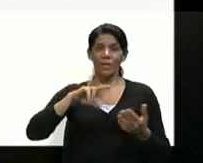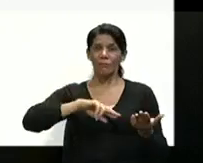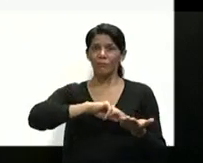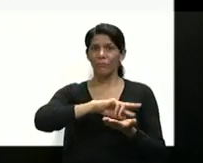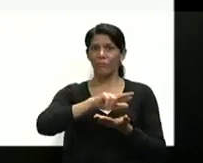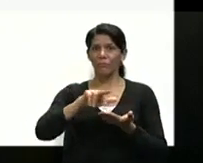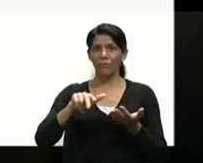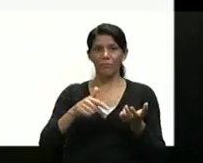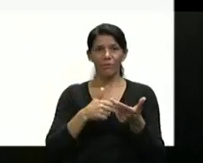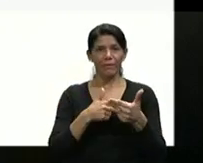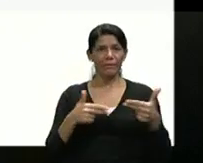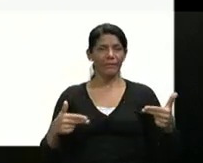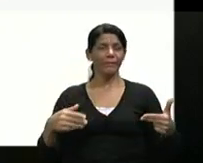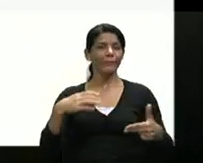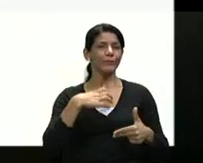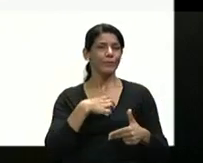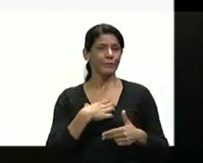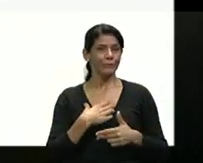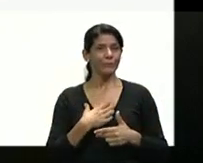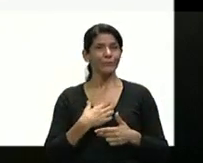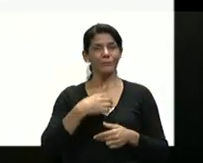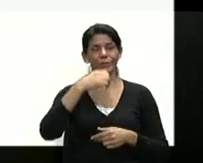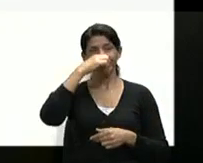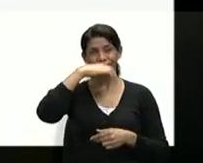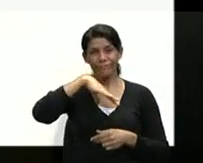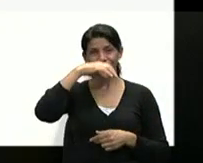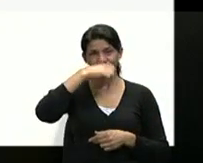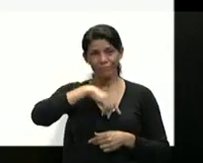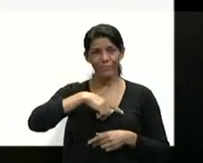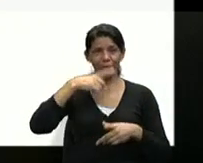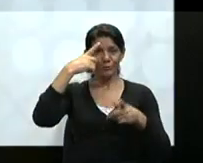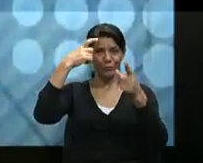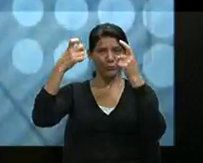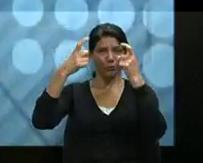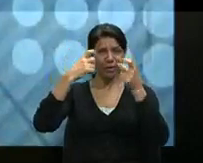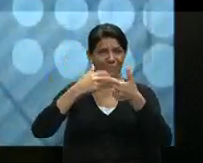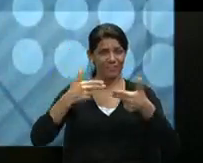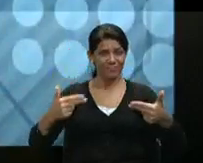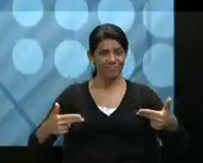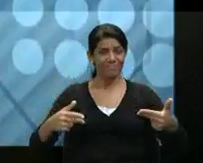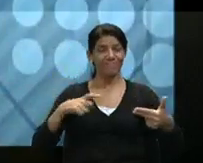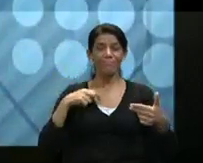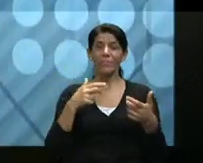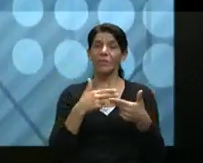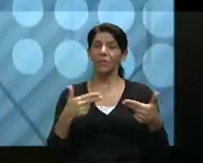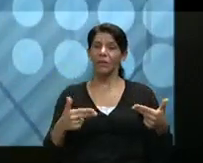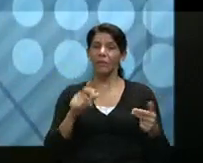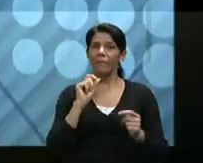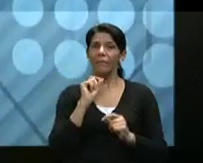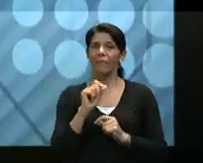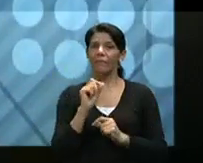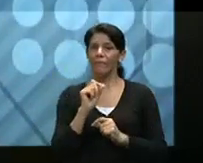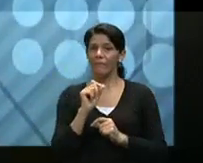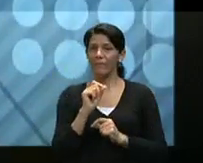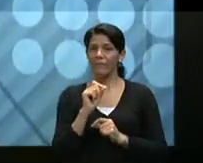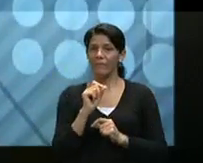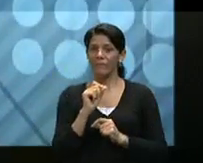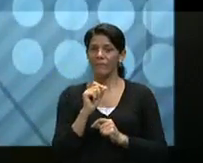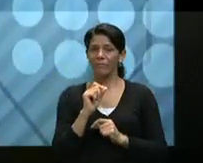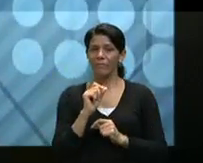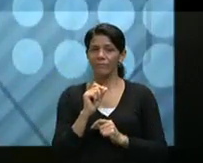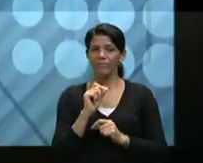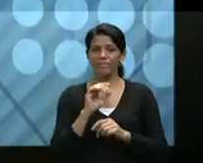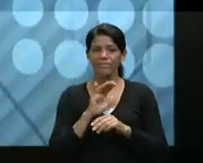dentro dessa temática, né, muitos elementos que vão